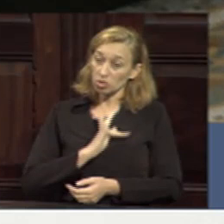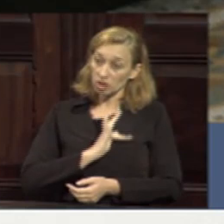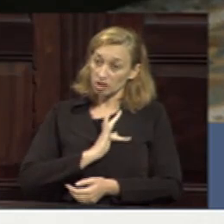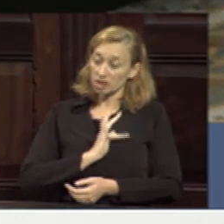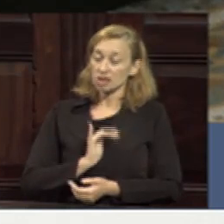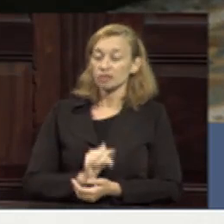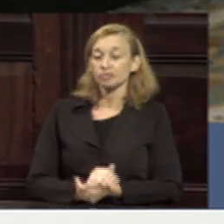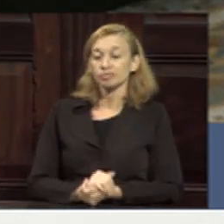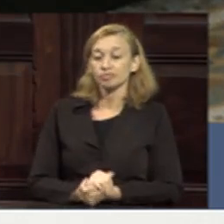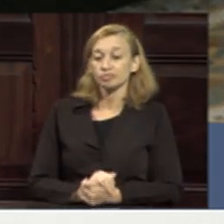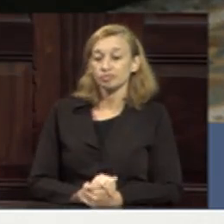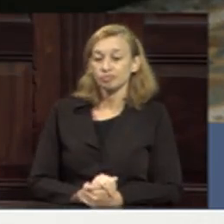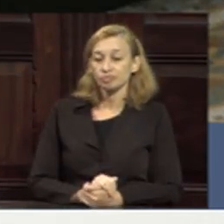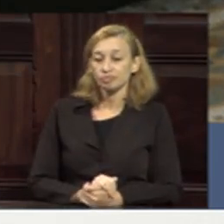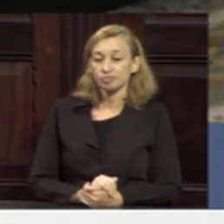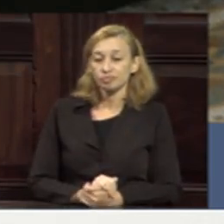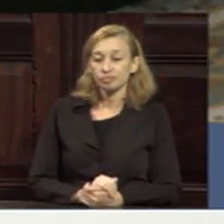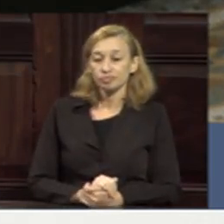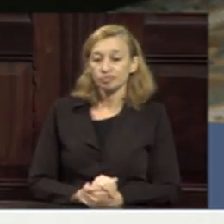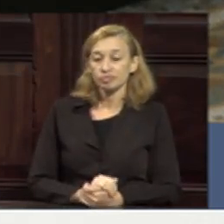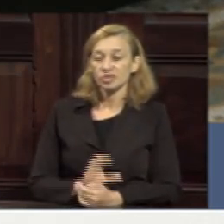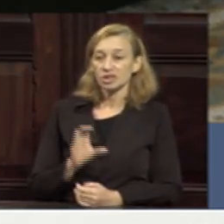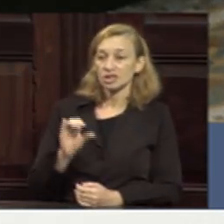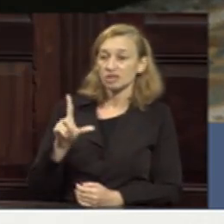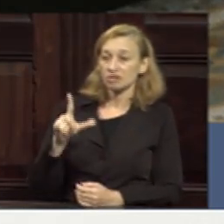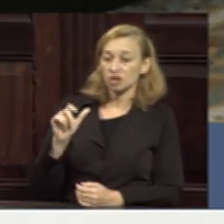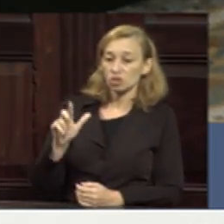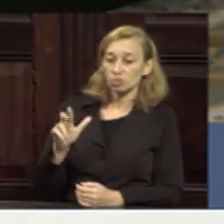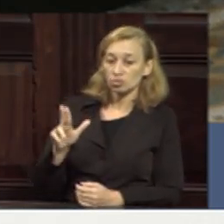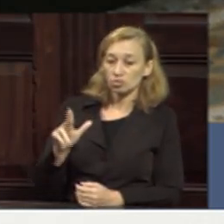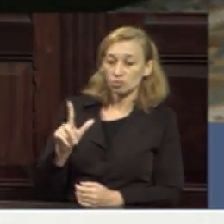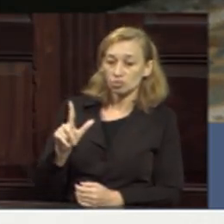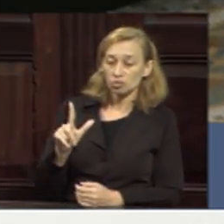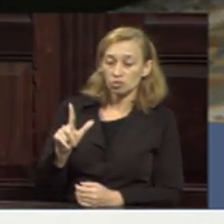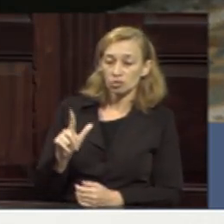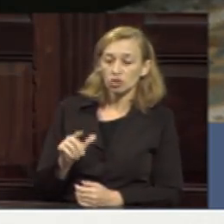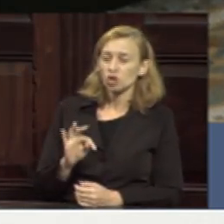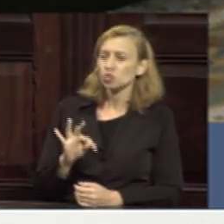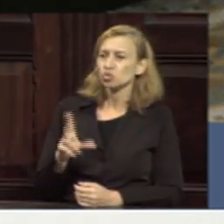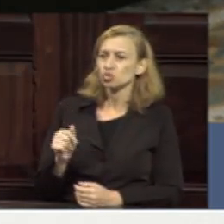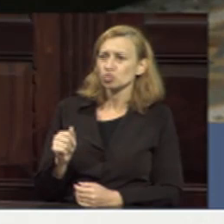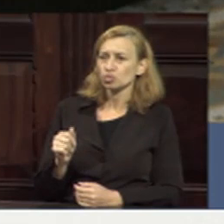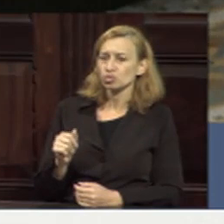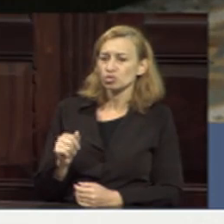judiciária, na nossa polícia civil. Tudo vai ser